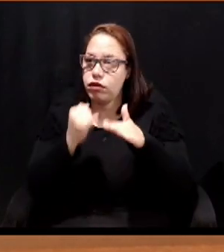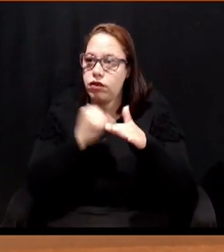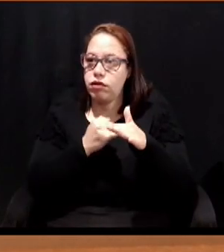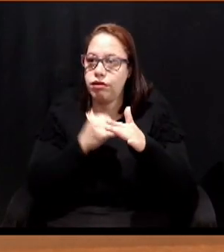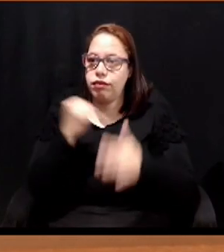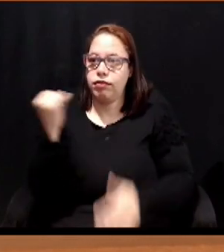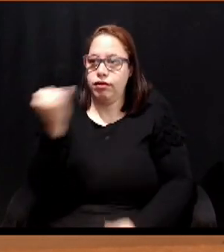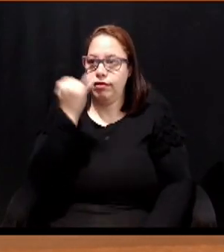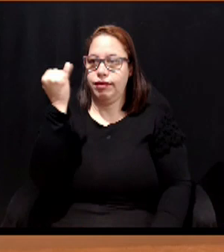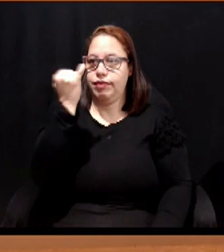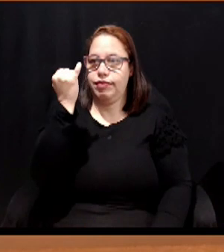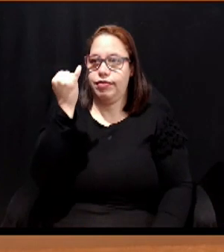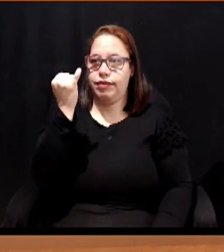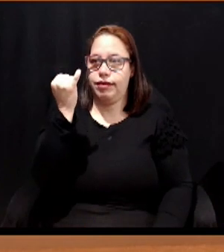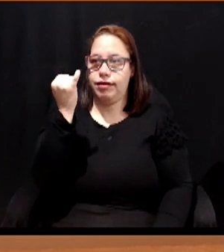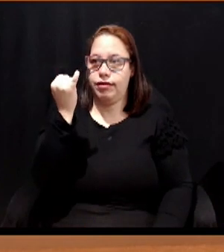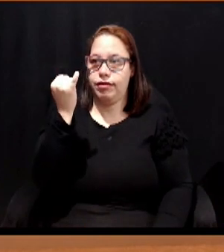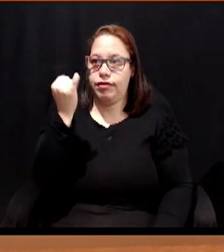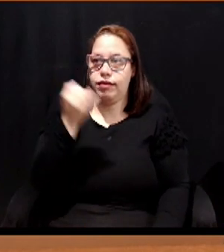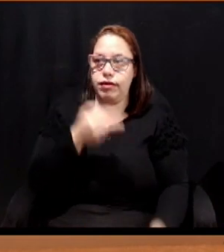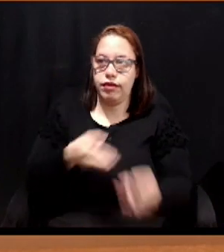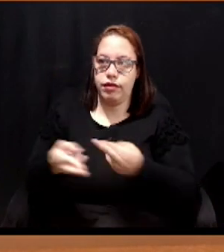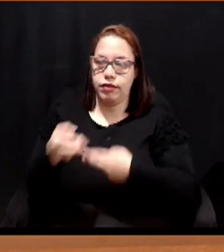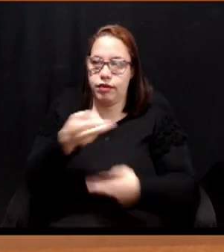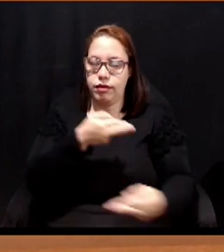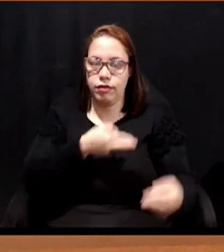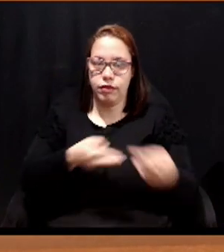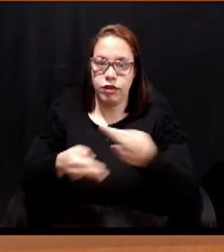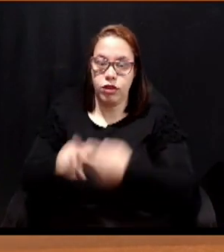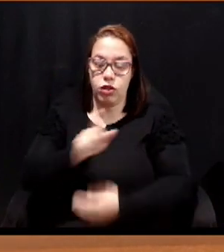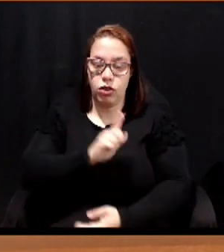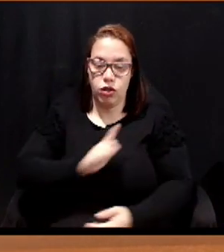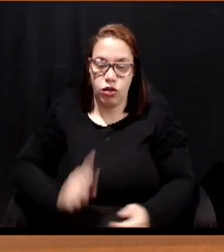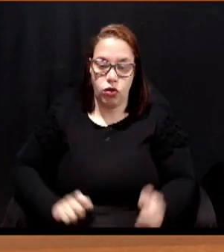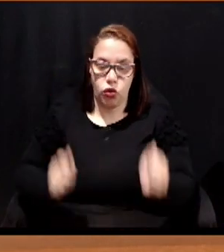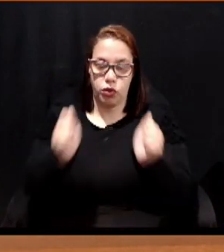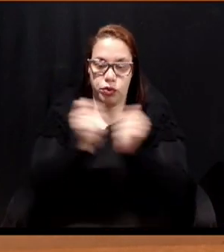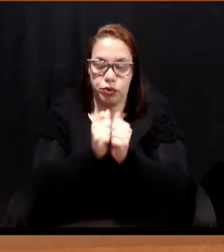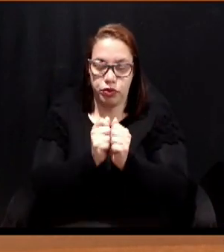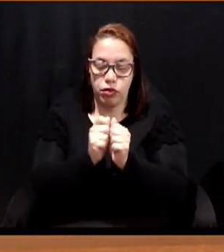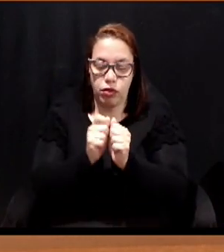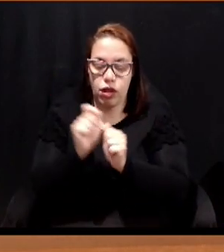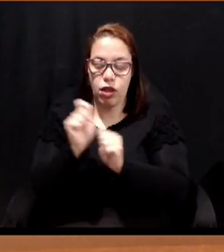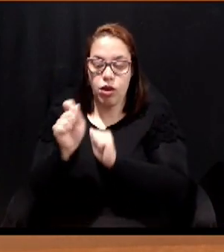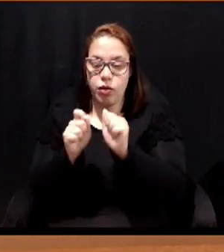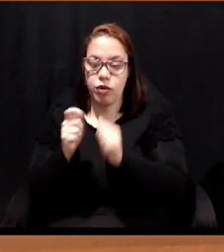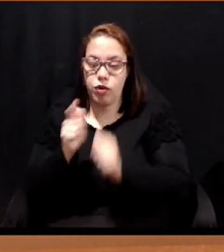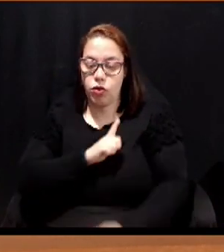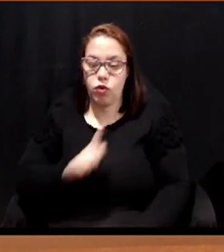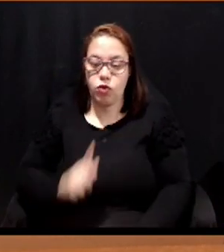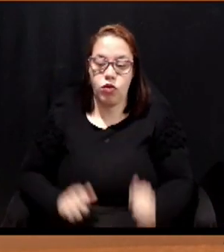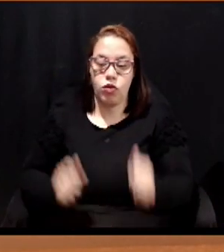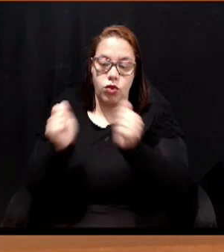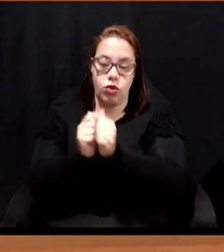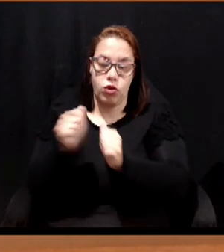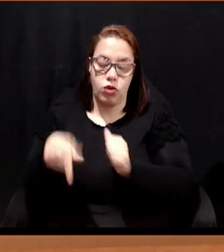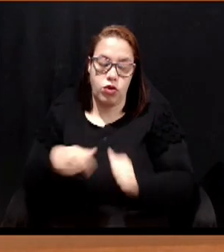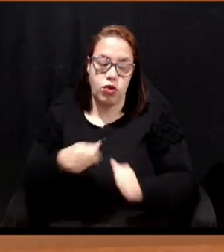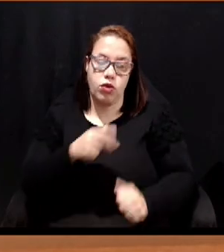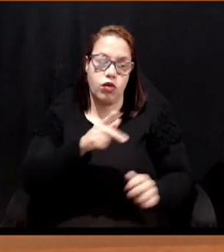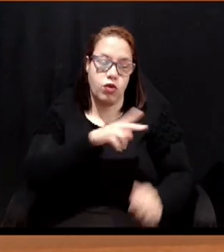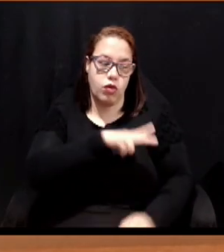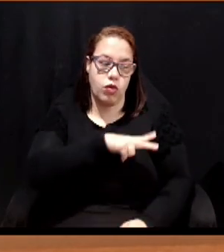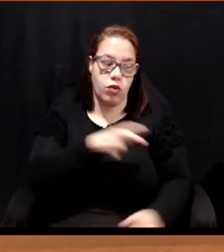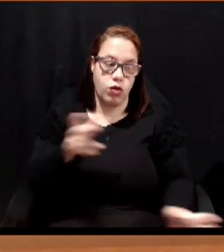importância da relação com o governo. Que governo e iniciativa privada eles têm que trabalhar alinhado,